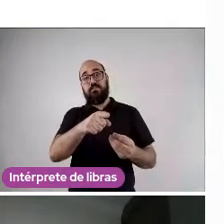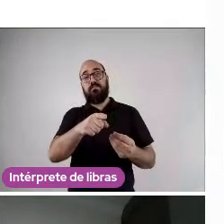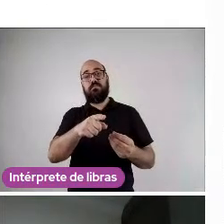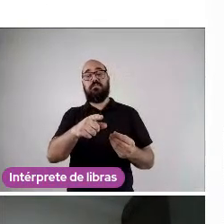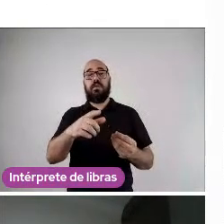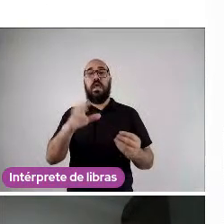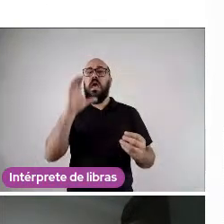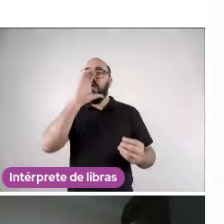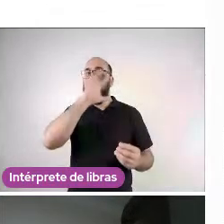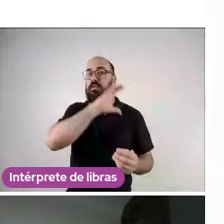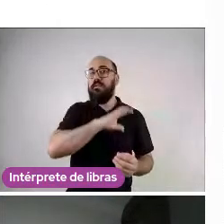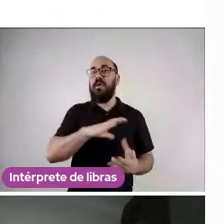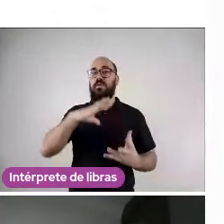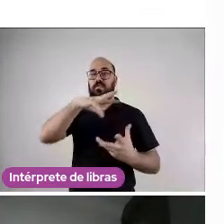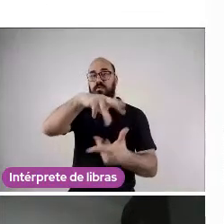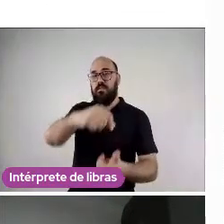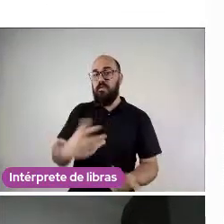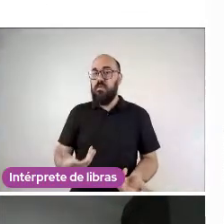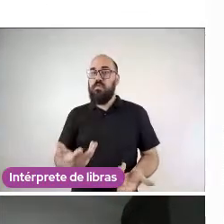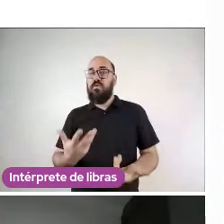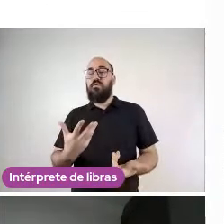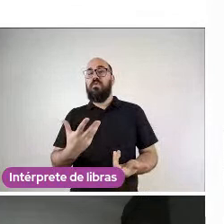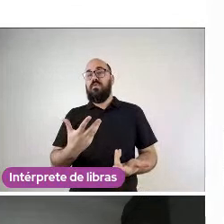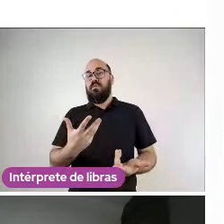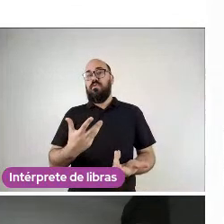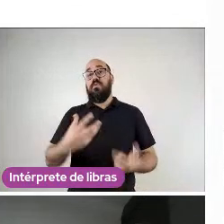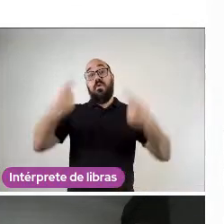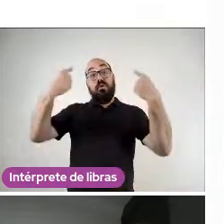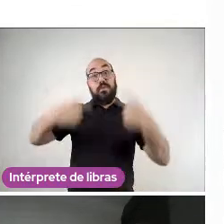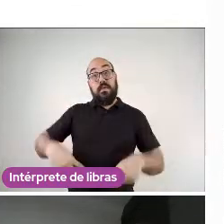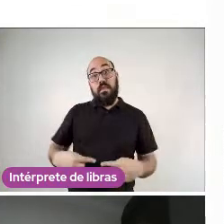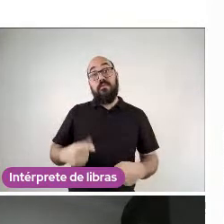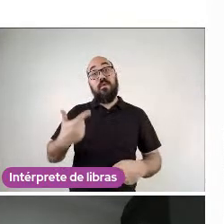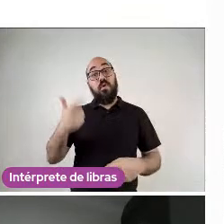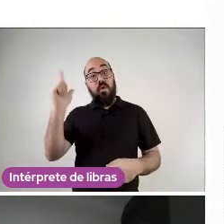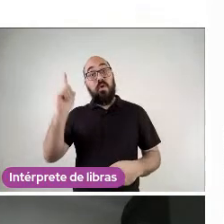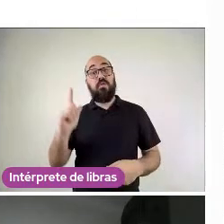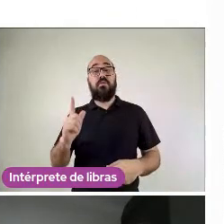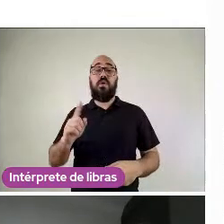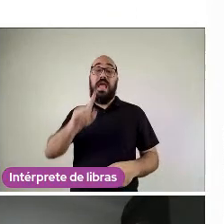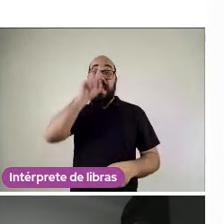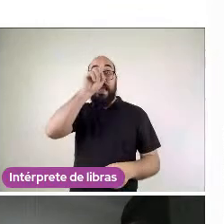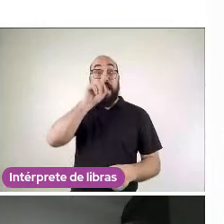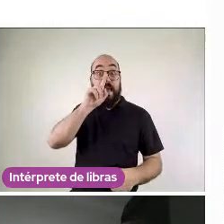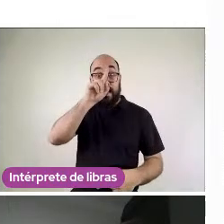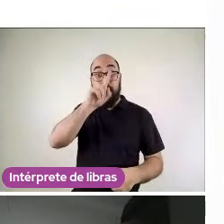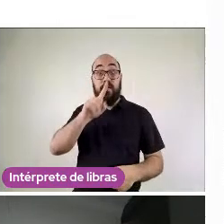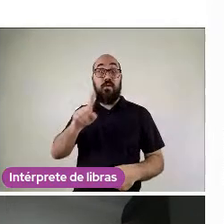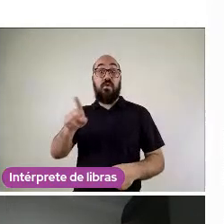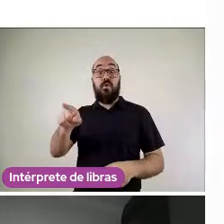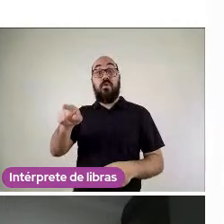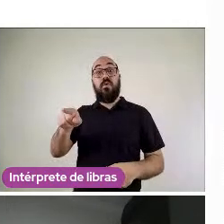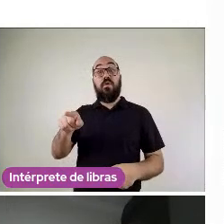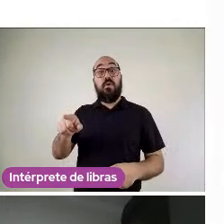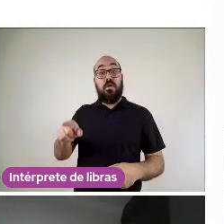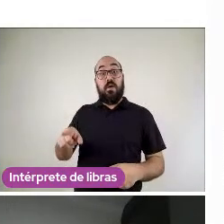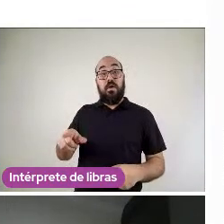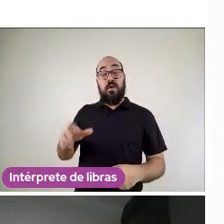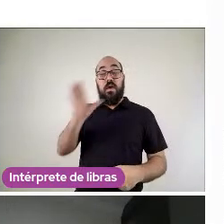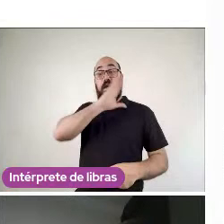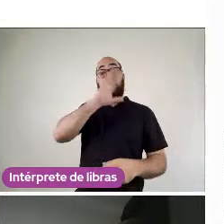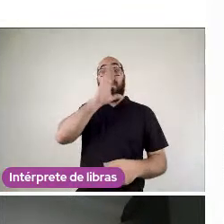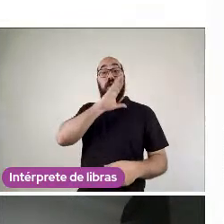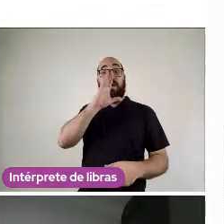global, outro desafio voltado a riscos e sistemas de alerta precoce, um